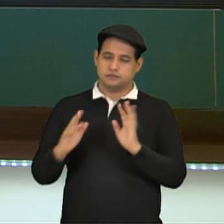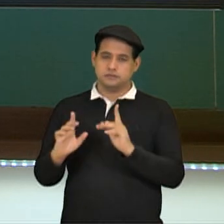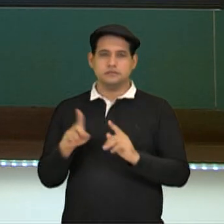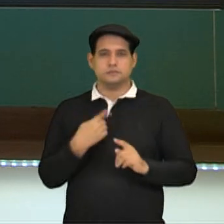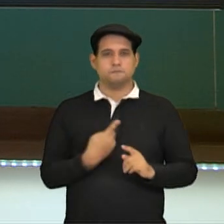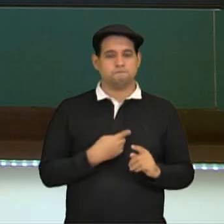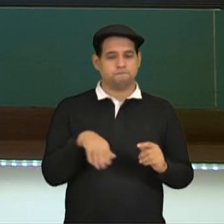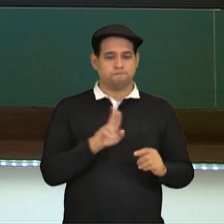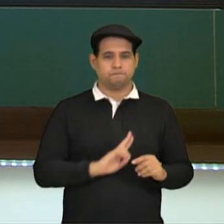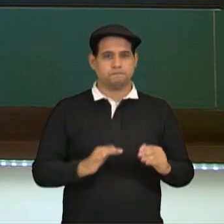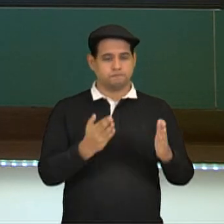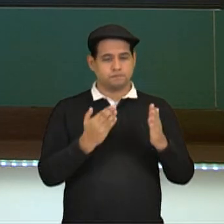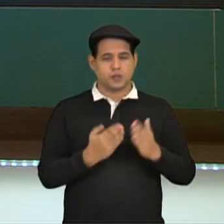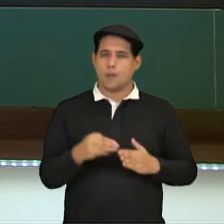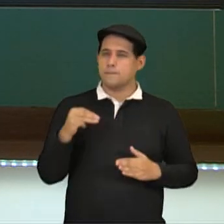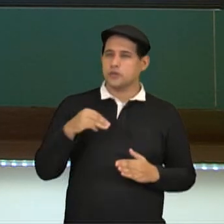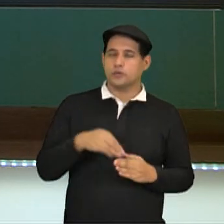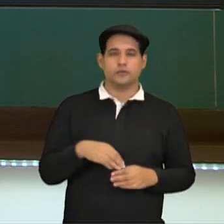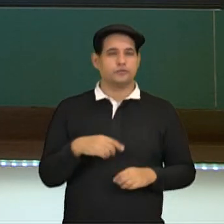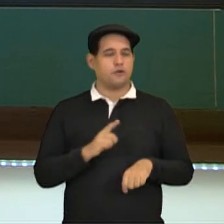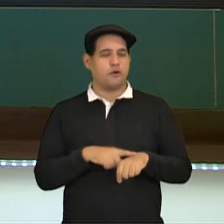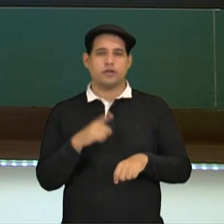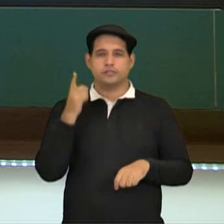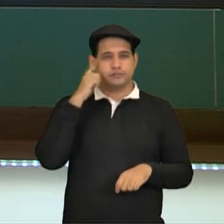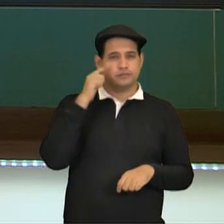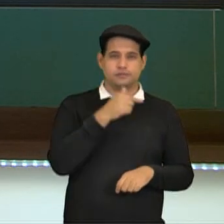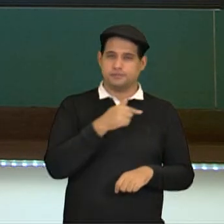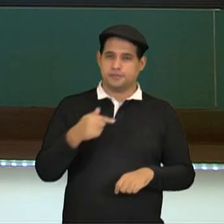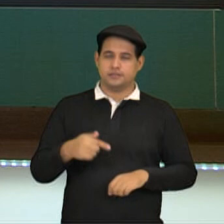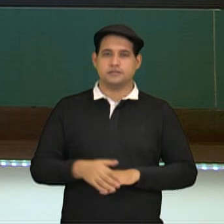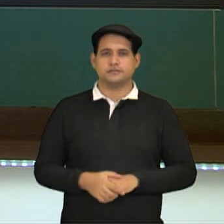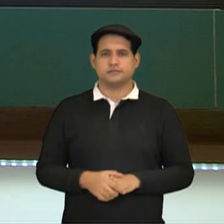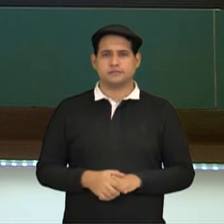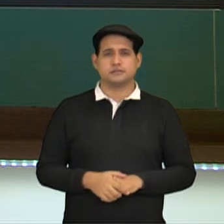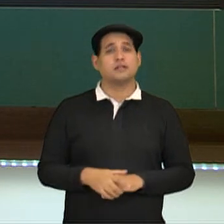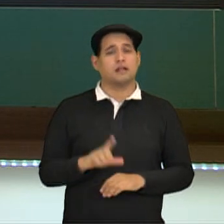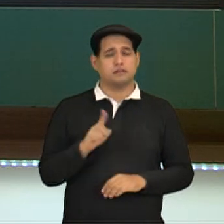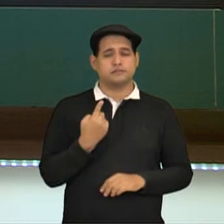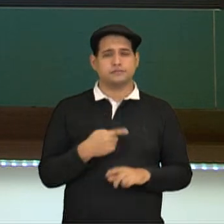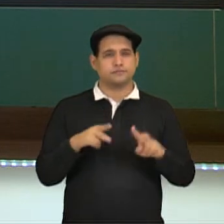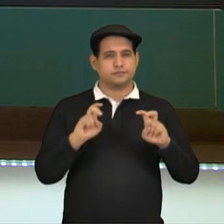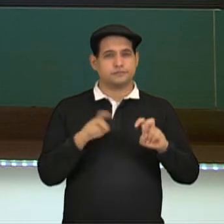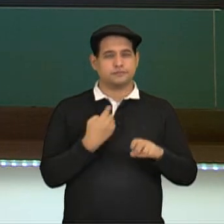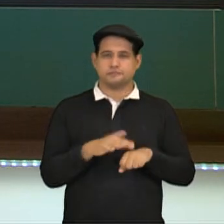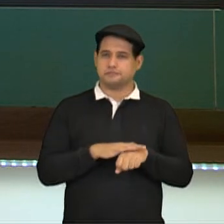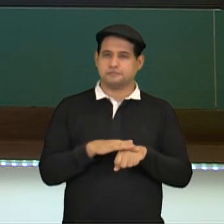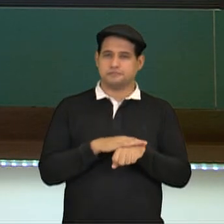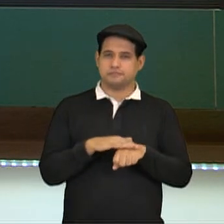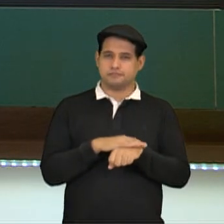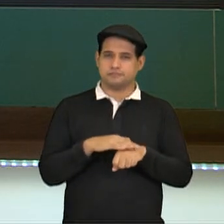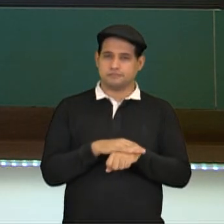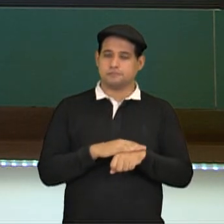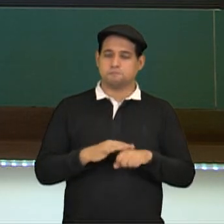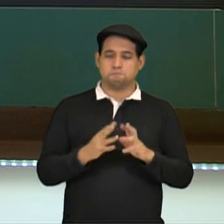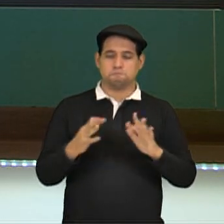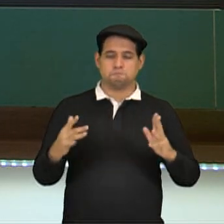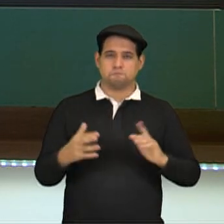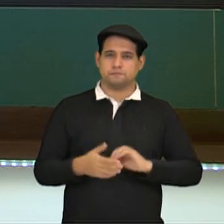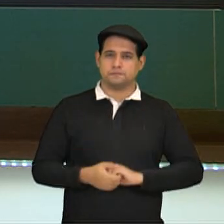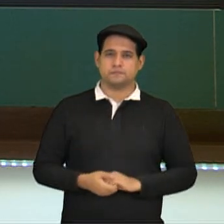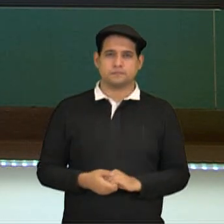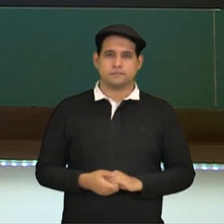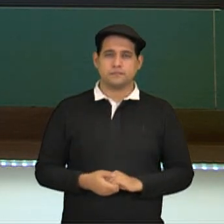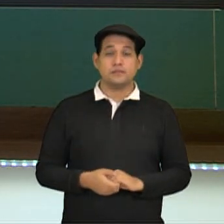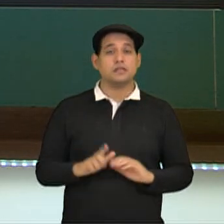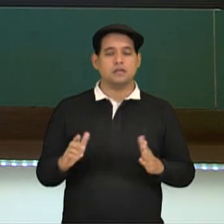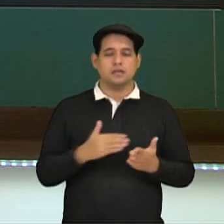gente mede em minutos, horas, dias, semanas, certo? E é um pouquinho disso que a gente vai discutir, essa dimensão temporal. Então,